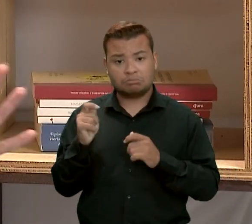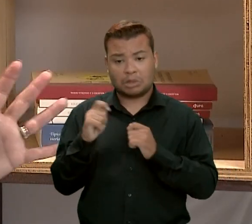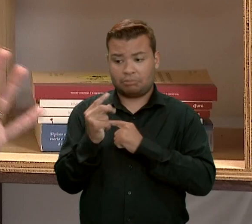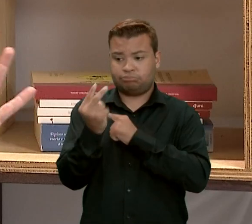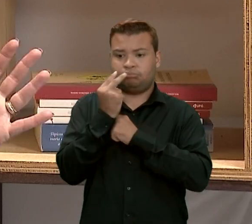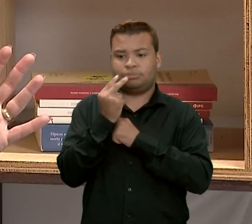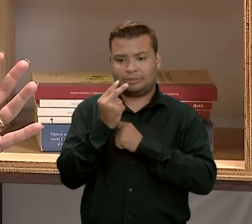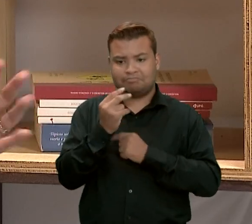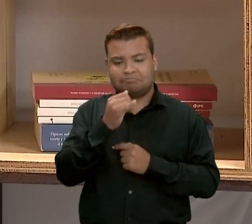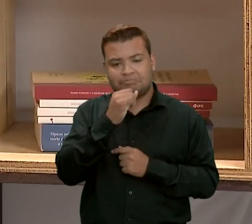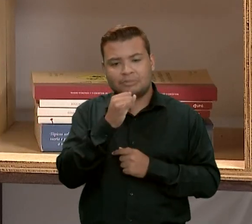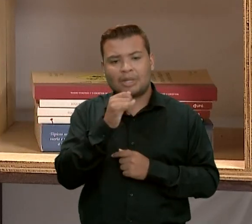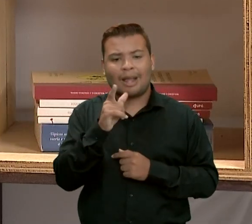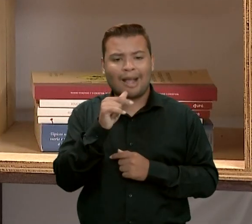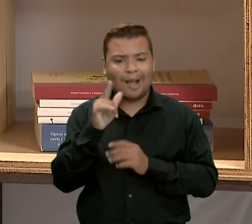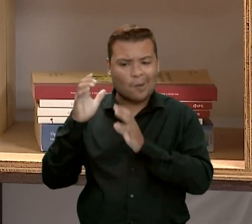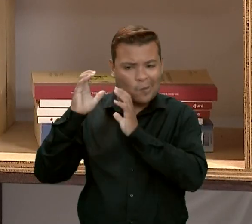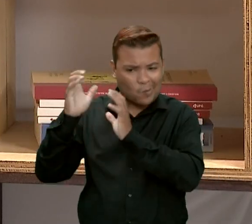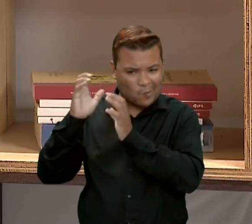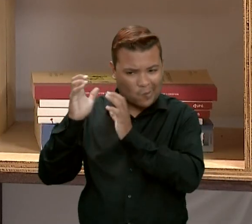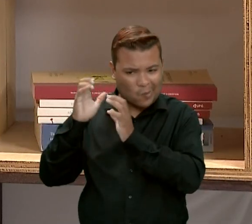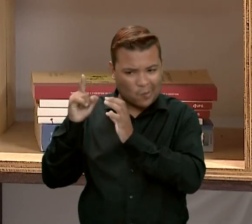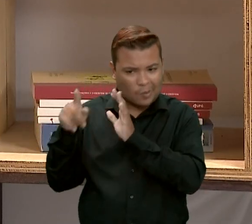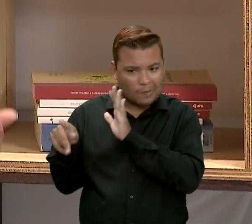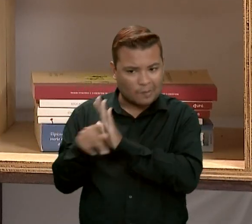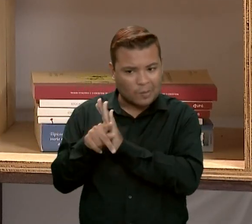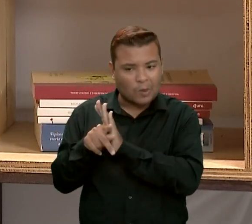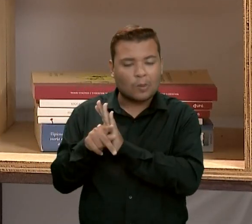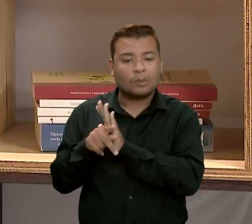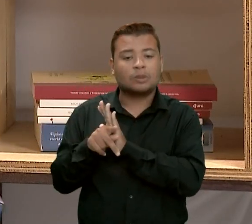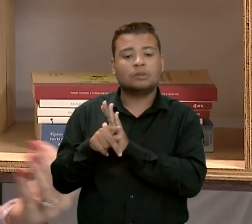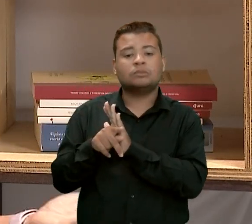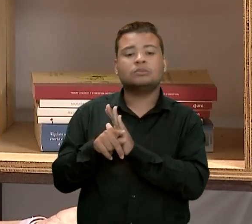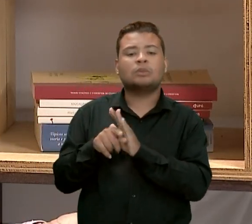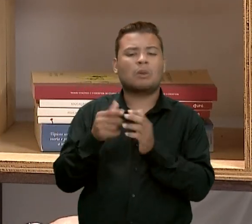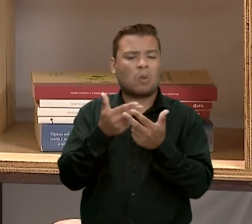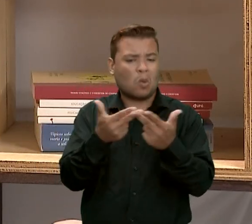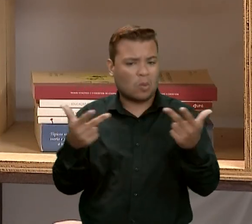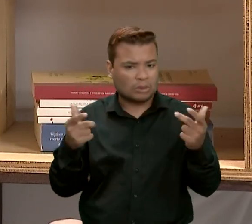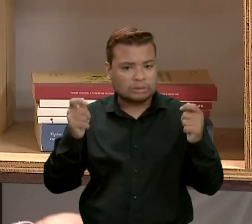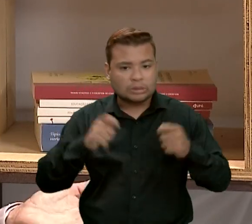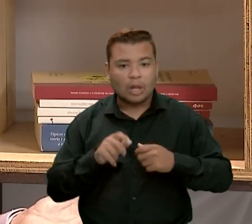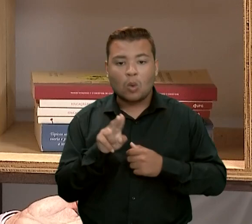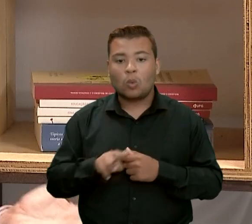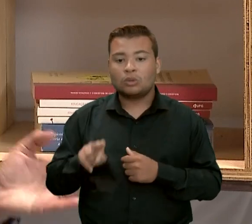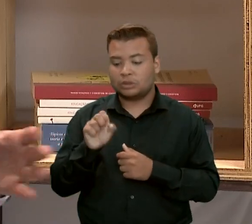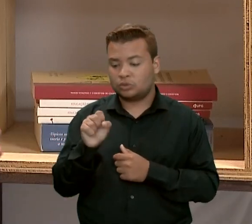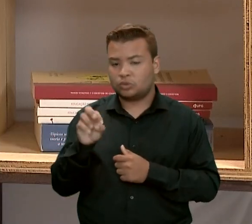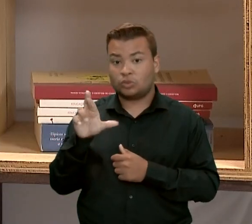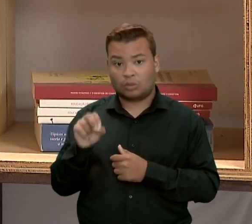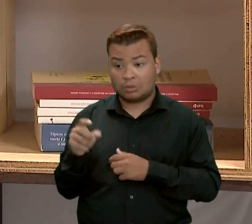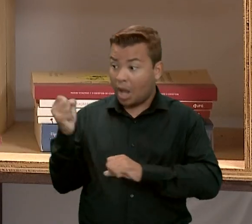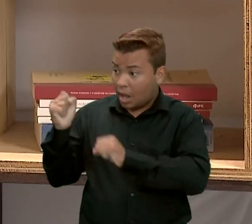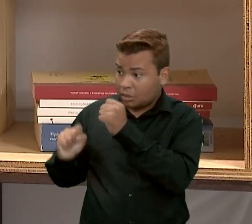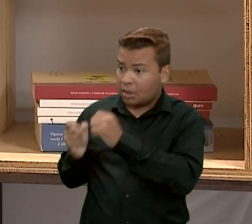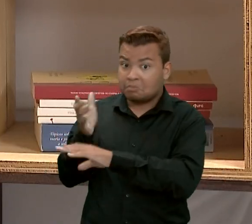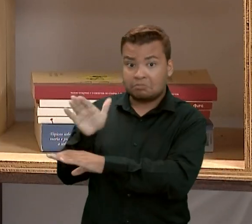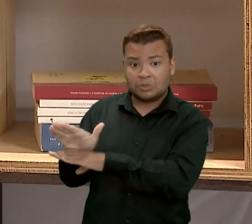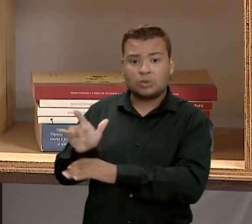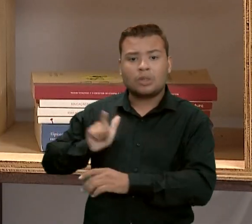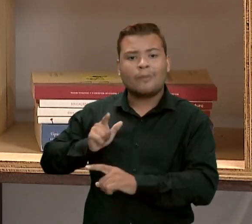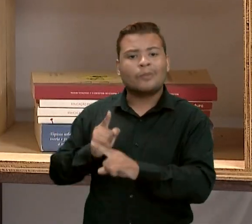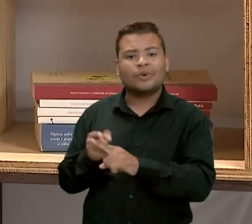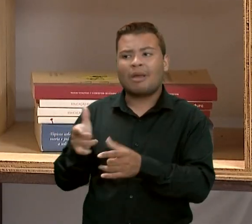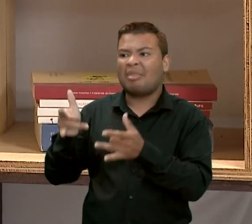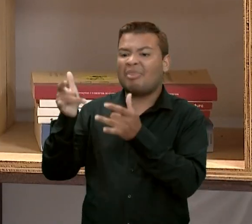algum líquido desse tipo, a gente pode trazer o soro. E aí, para a indústria é ótimo. Por quê? Porque é um produto que seria